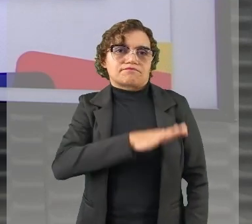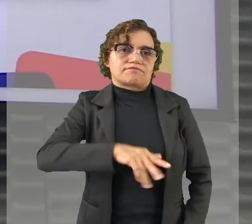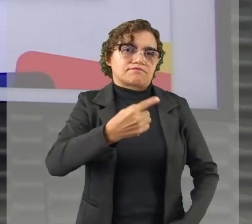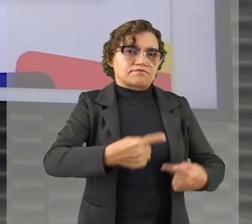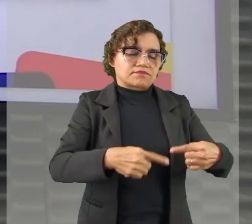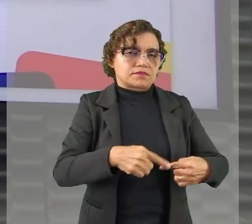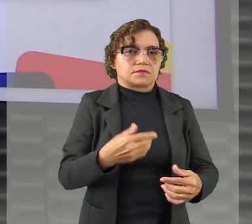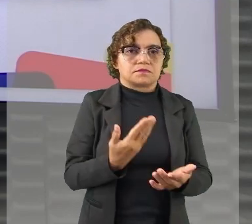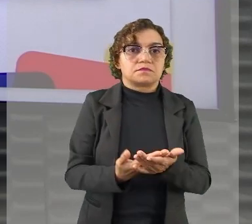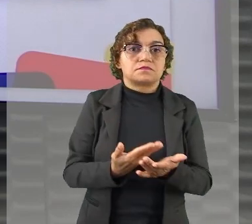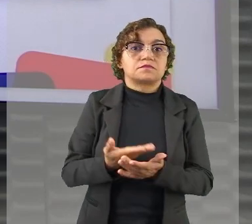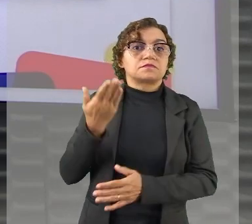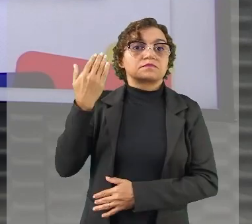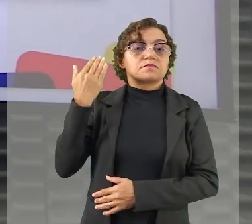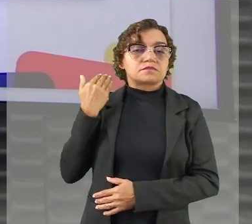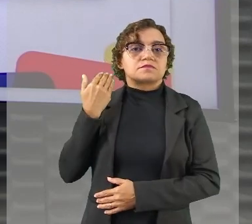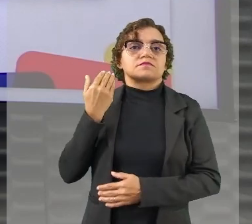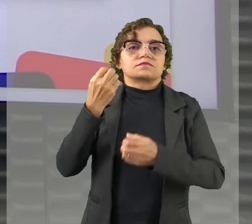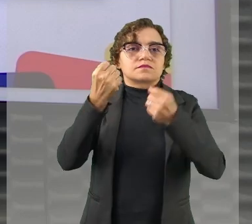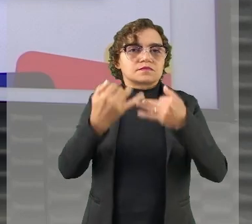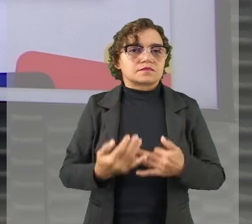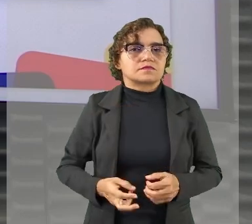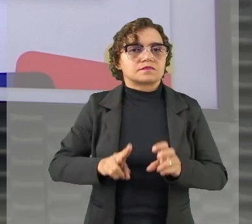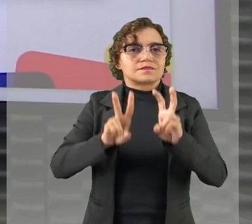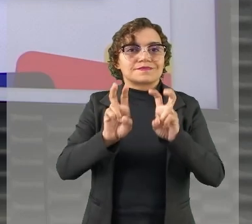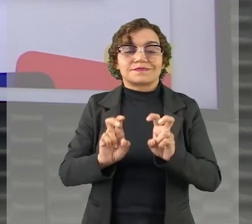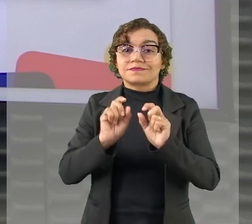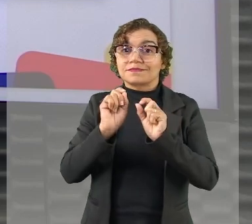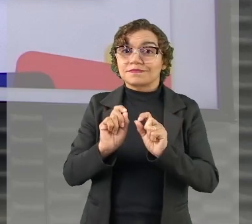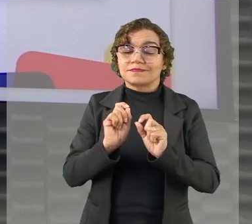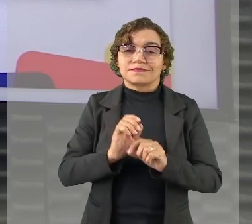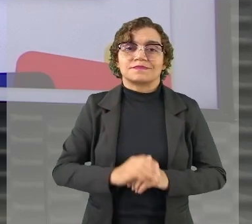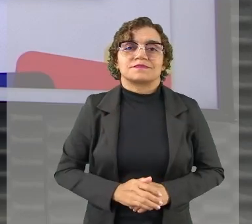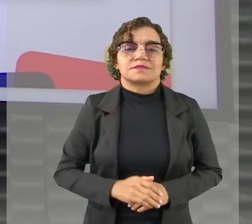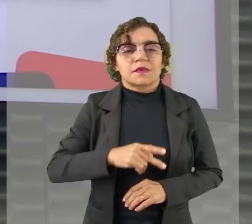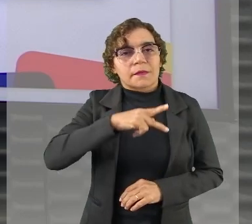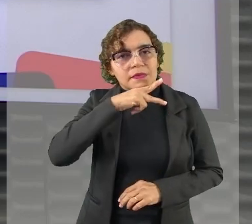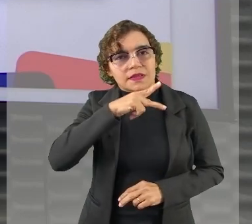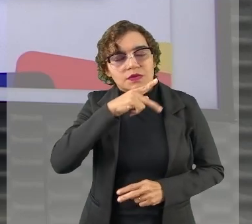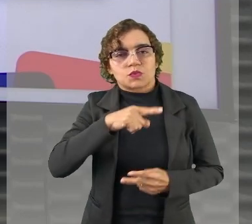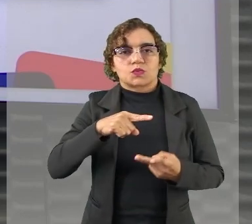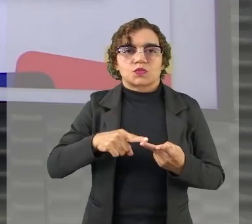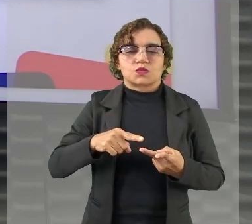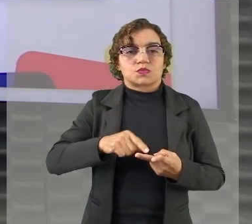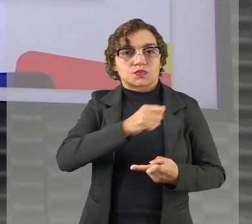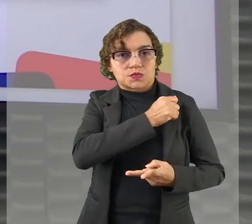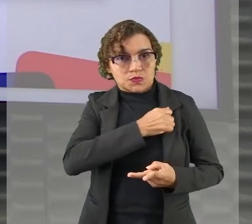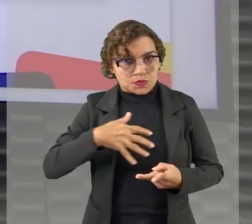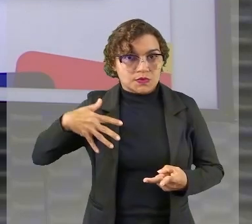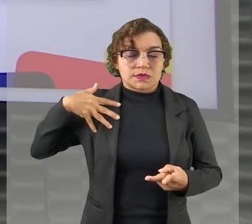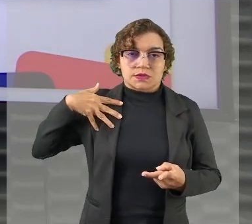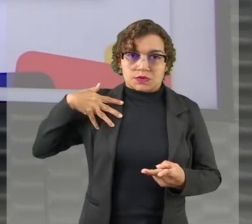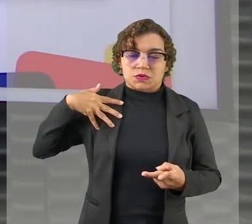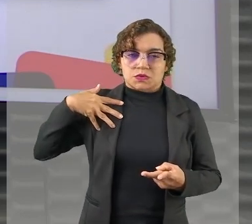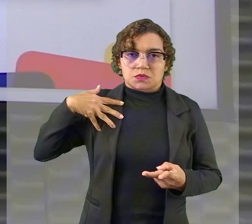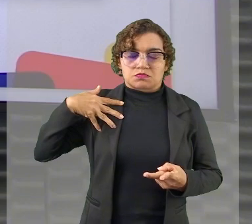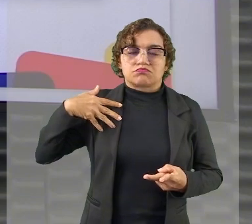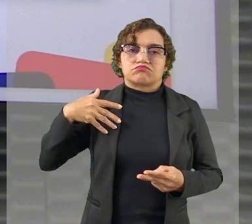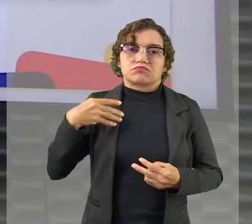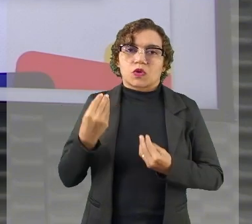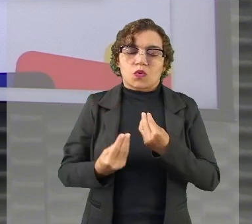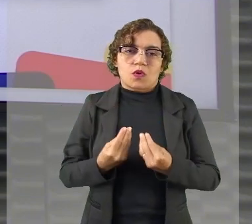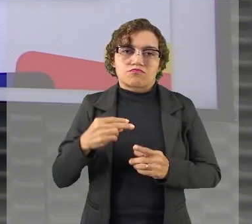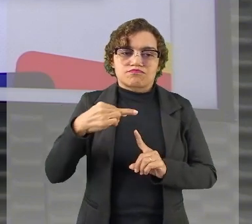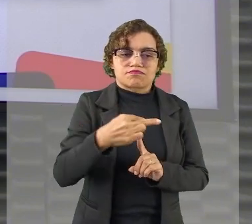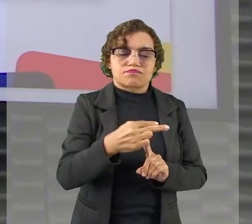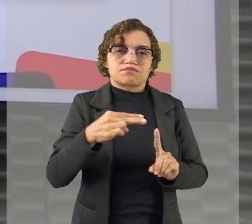Nas aulas passadas nós falamos propriamente sobre o Platão, sobre o Aristóteles, qual é a concepção